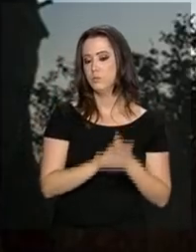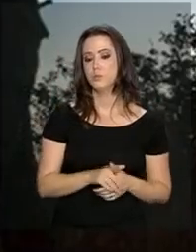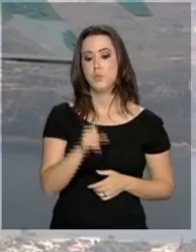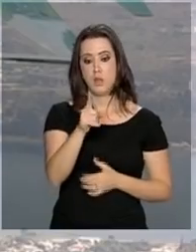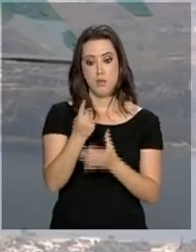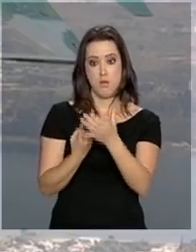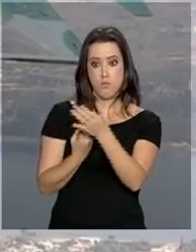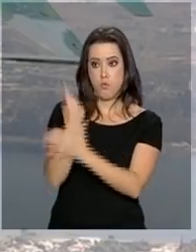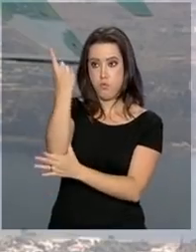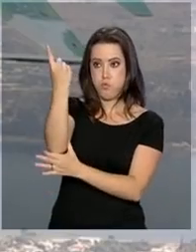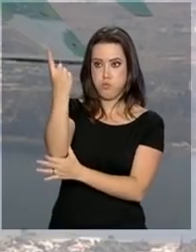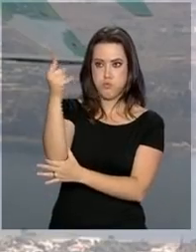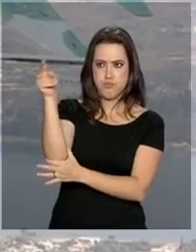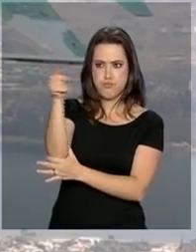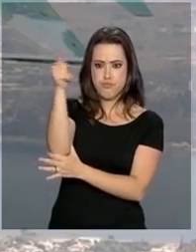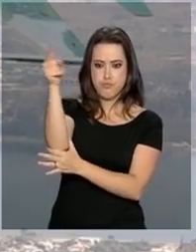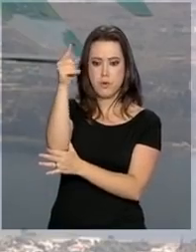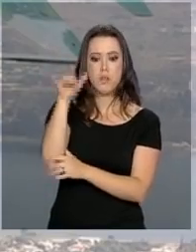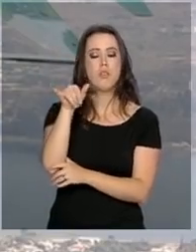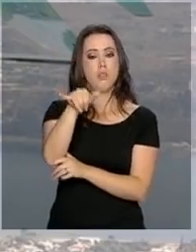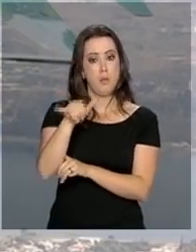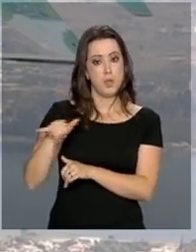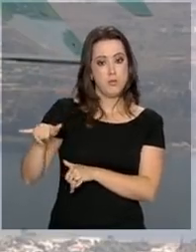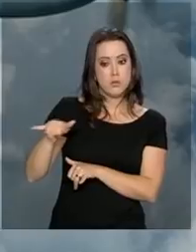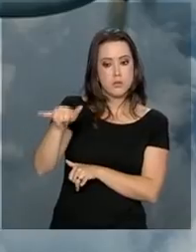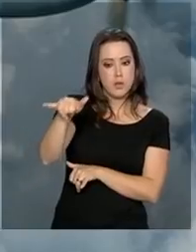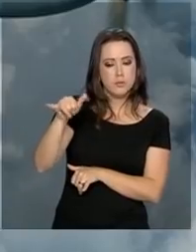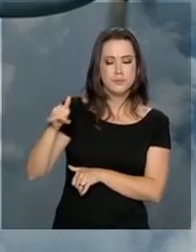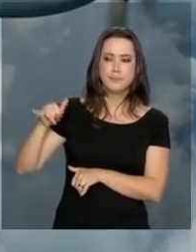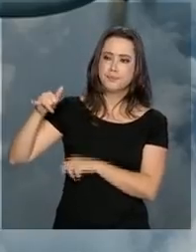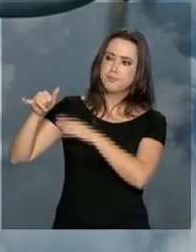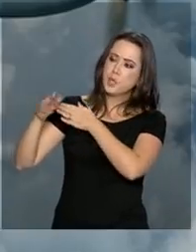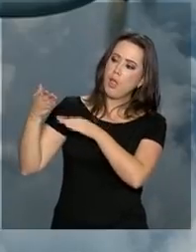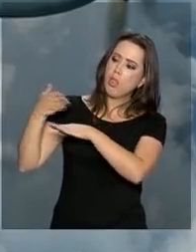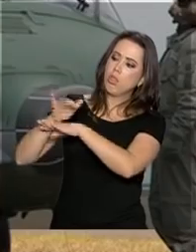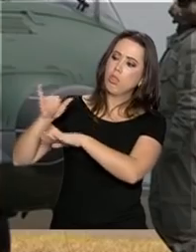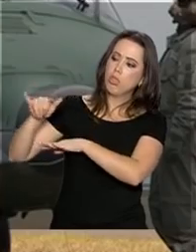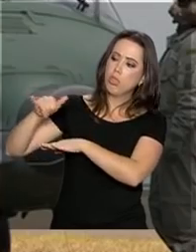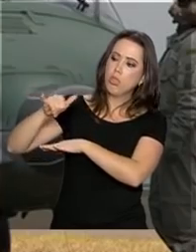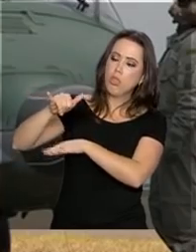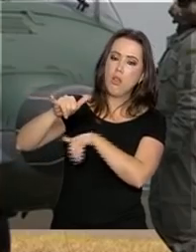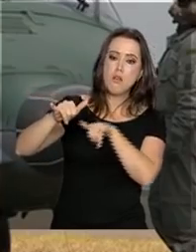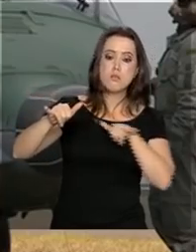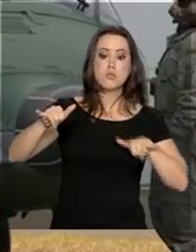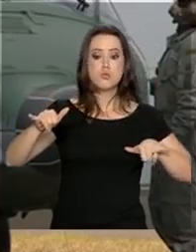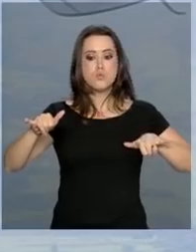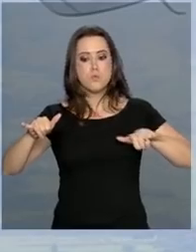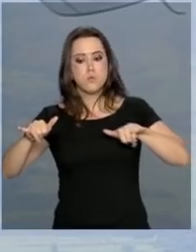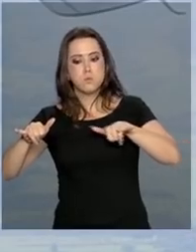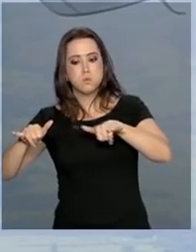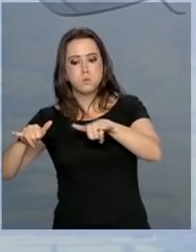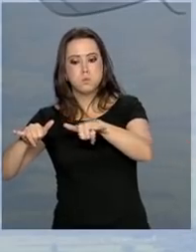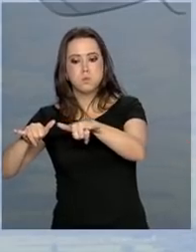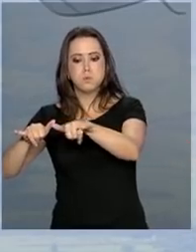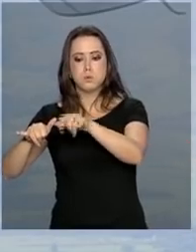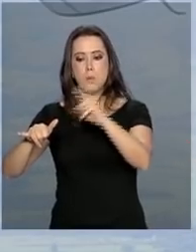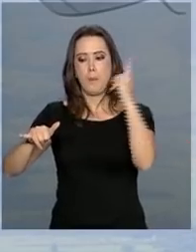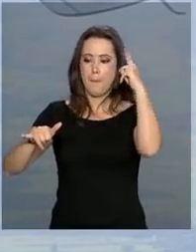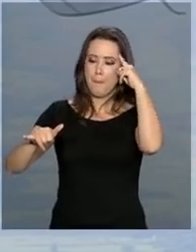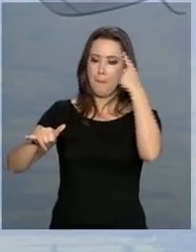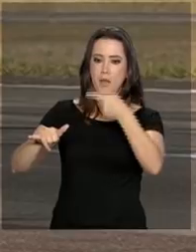as aeronaves caça f 5m a 29 h 60 h